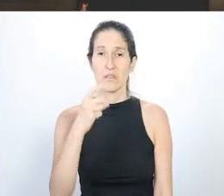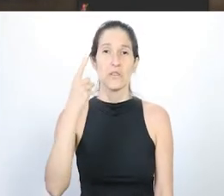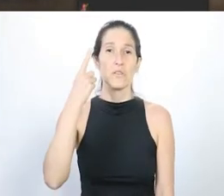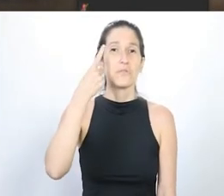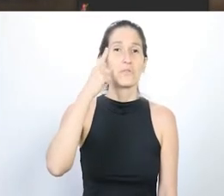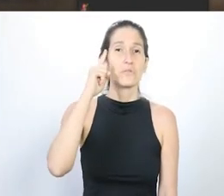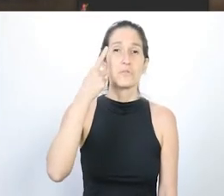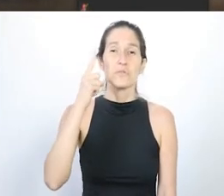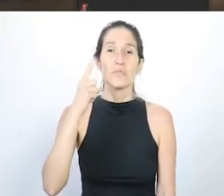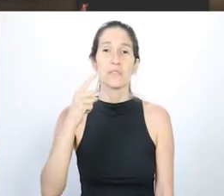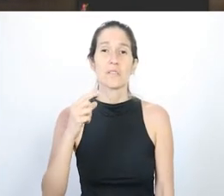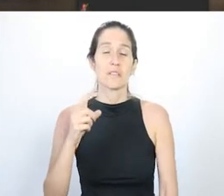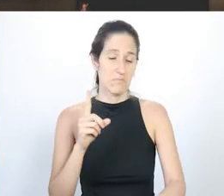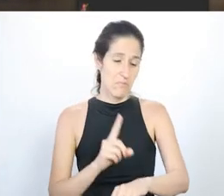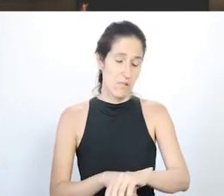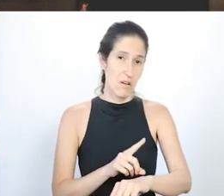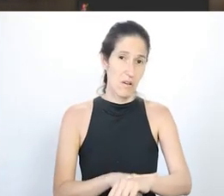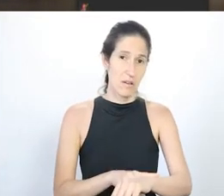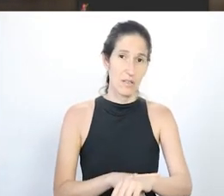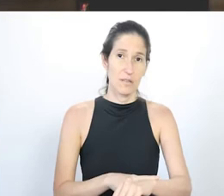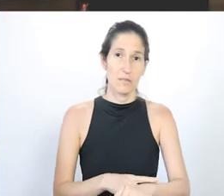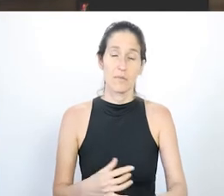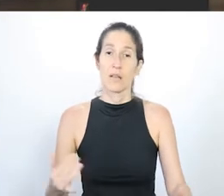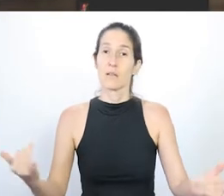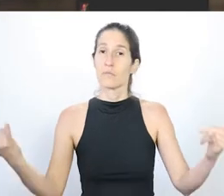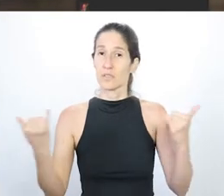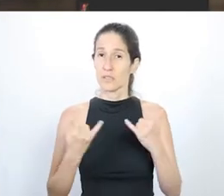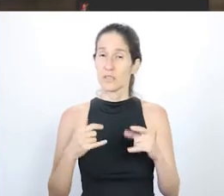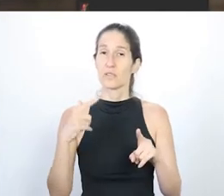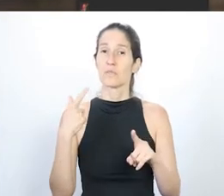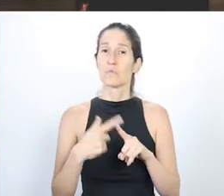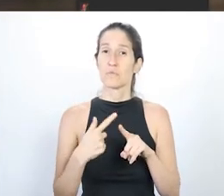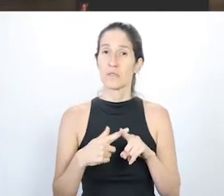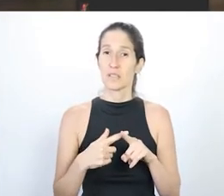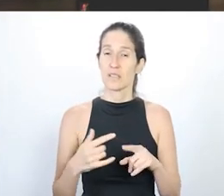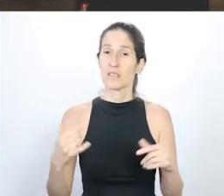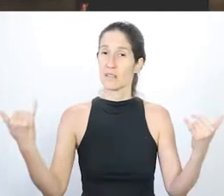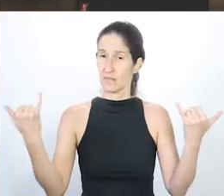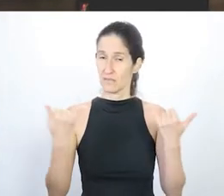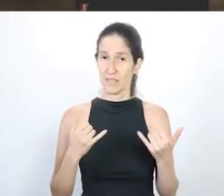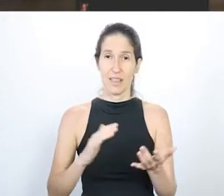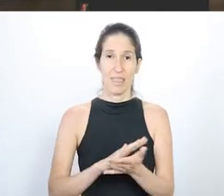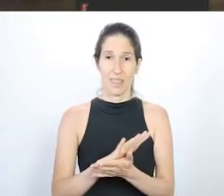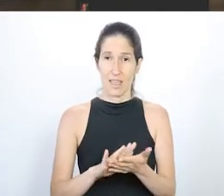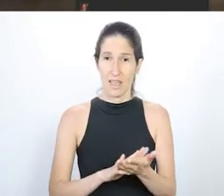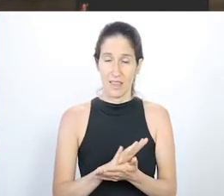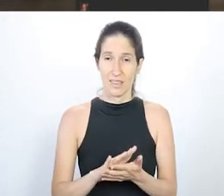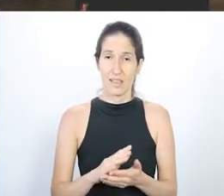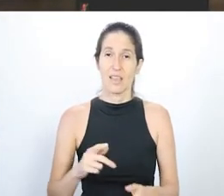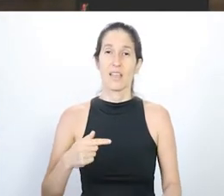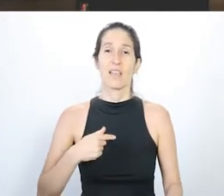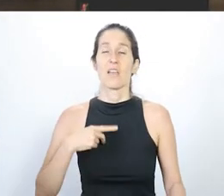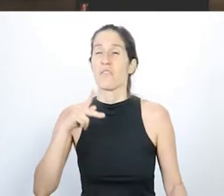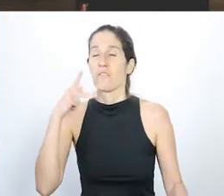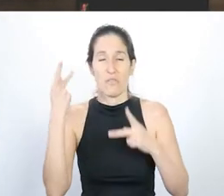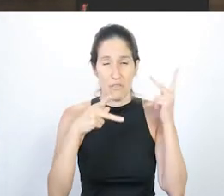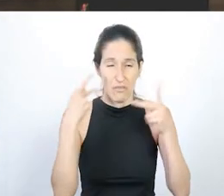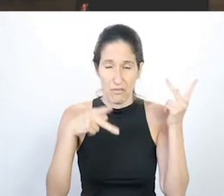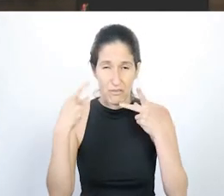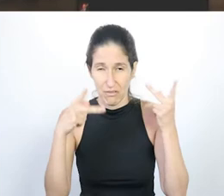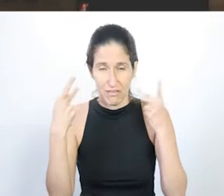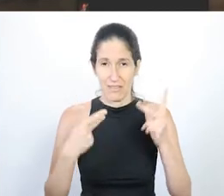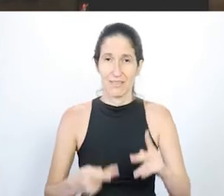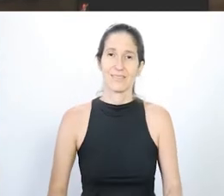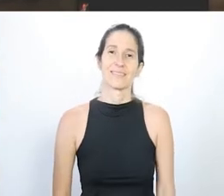controlam o tempo, falem, porque se me deixar à vontade, se tirar o cabresto ou deixar a corda comprida, o estrago é grande.